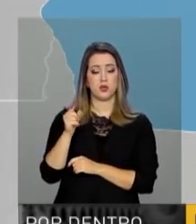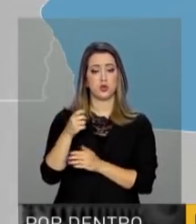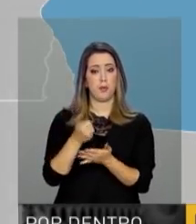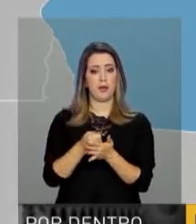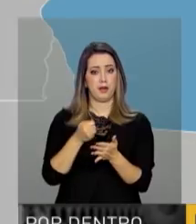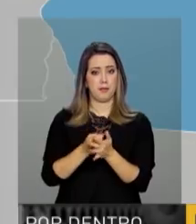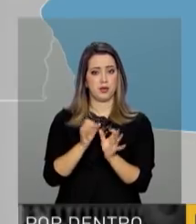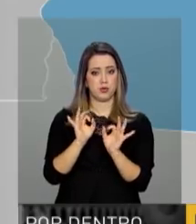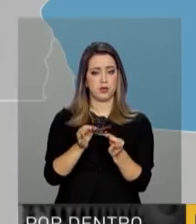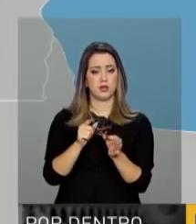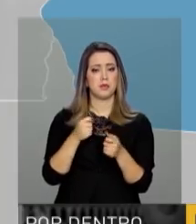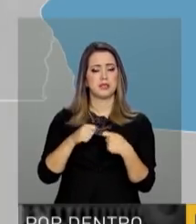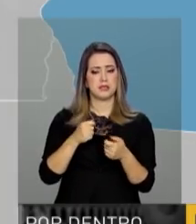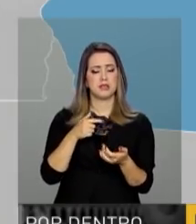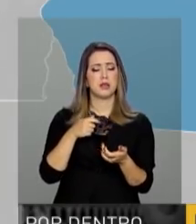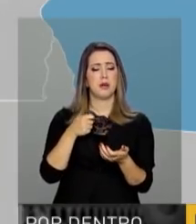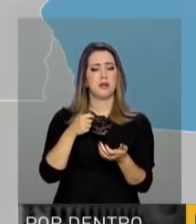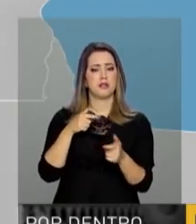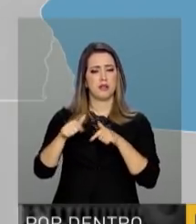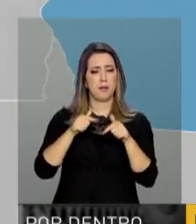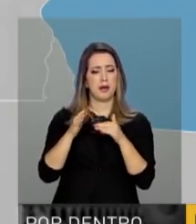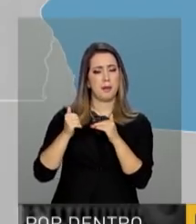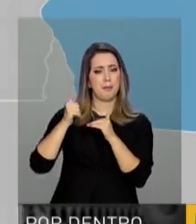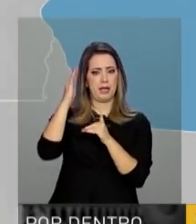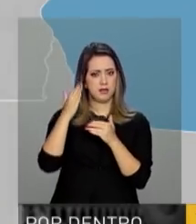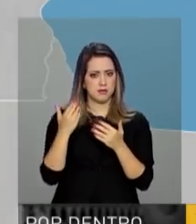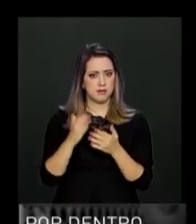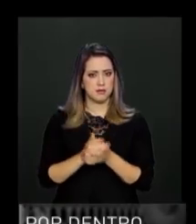que trabalhar mais para se aposentar?